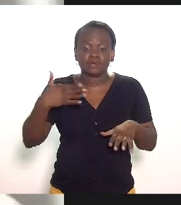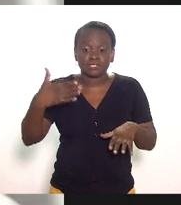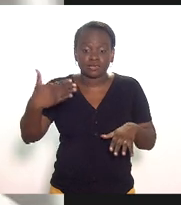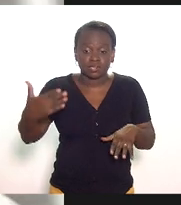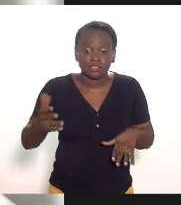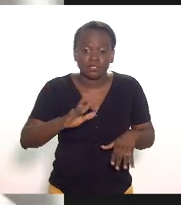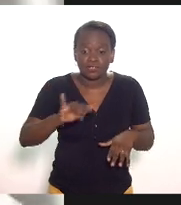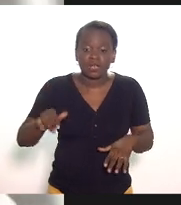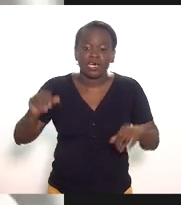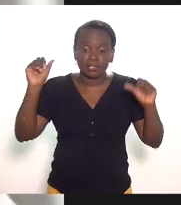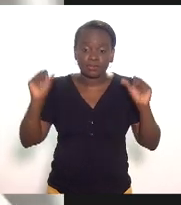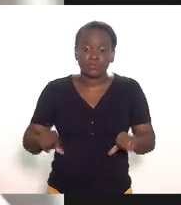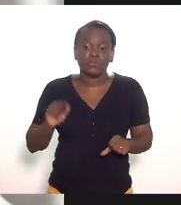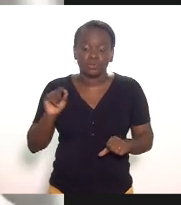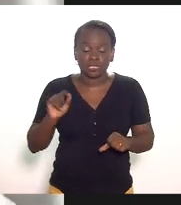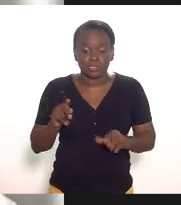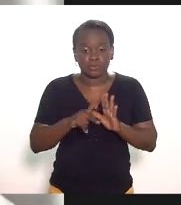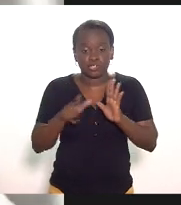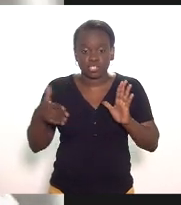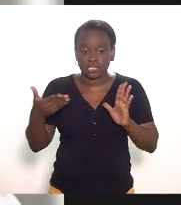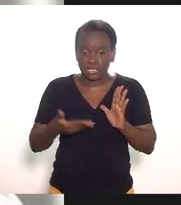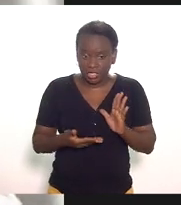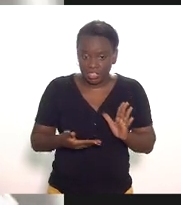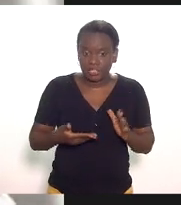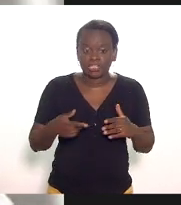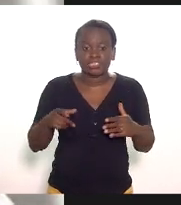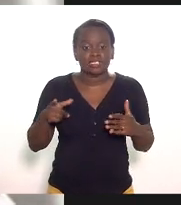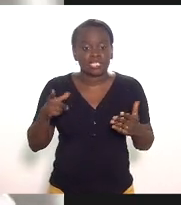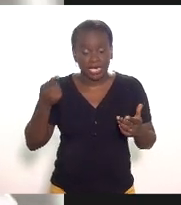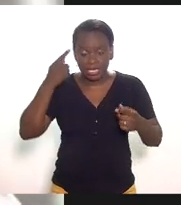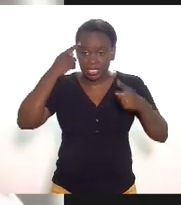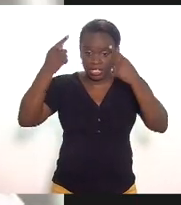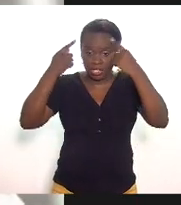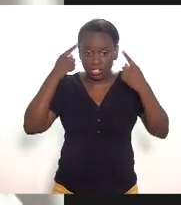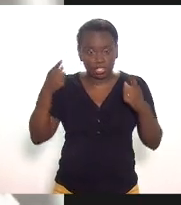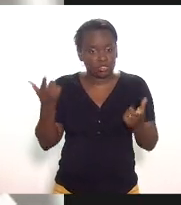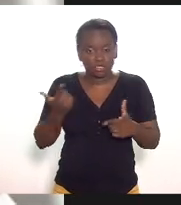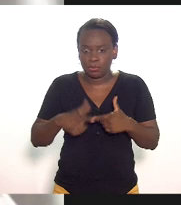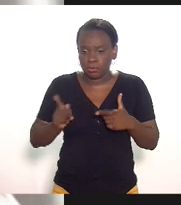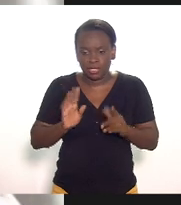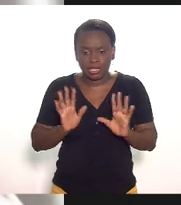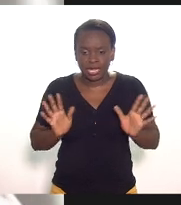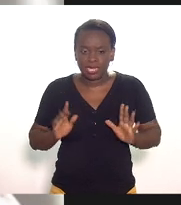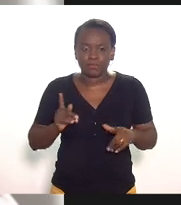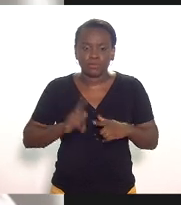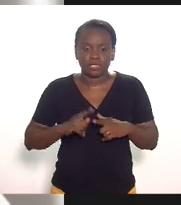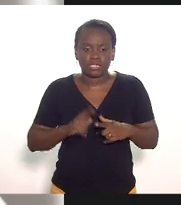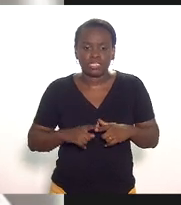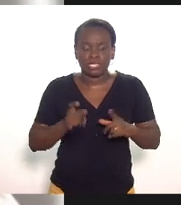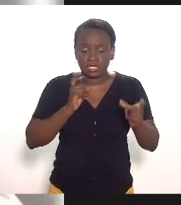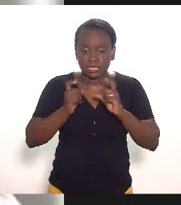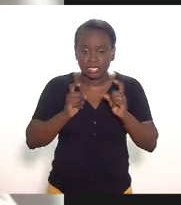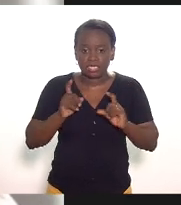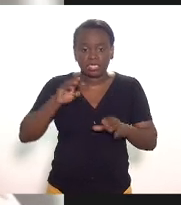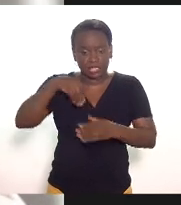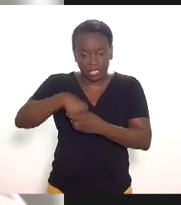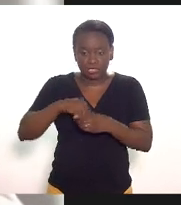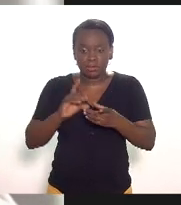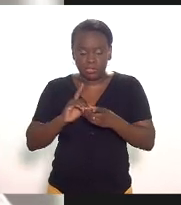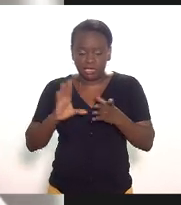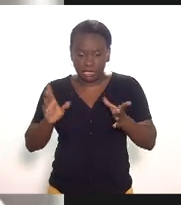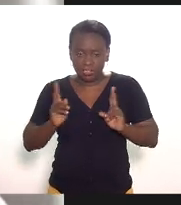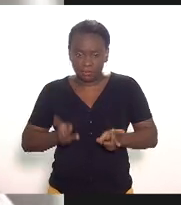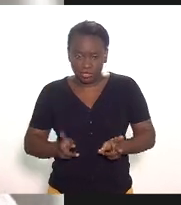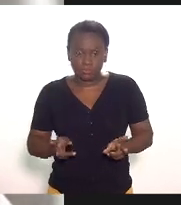vamos pagar é esse tipo de projeto absolutamente ideológico, e eu não tenho o menor problema com isso, porque o lugar de discussão ideológica é dentro da democracia, é